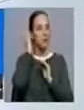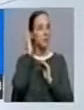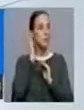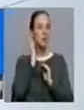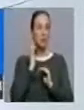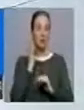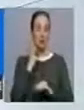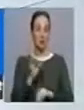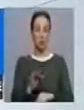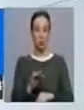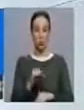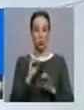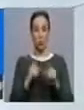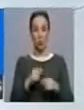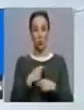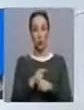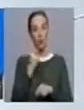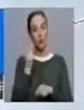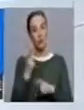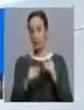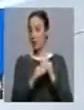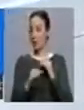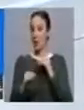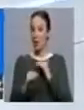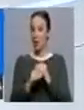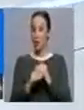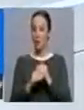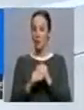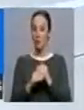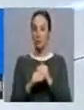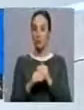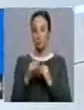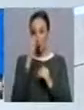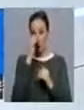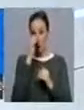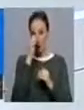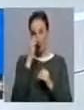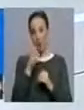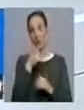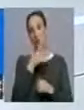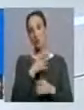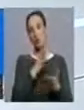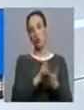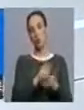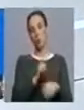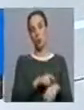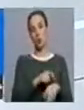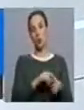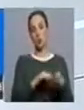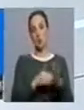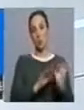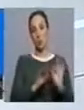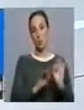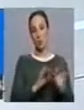início tinha uma vida mais equilibrada portanto não é deixar exclusivamente para a parte desenhos a sua preparação